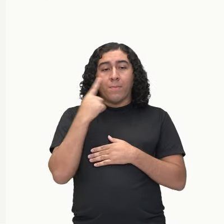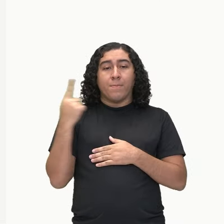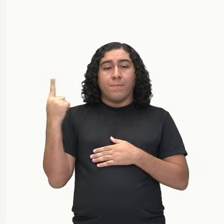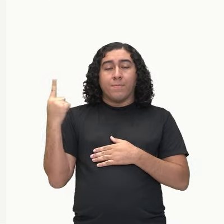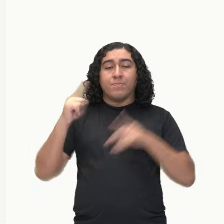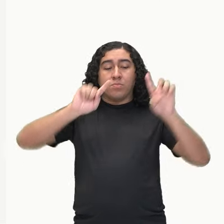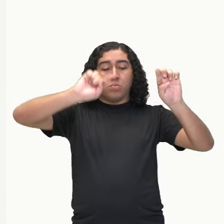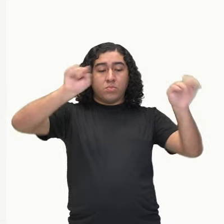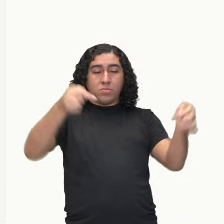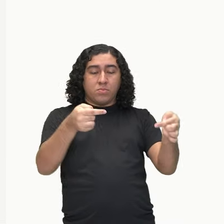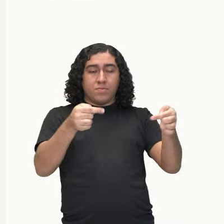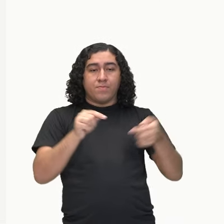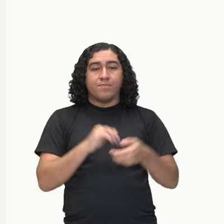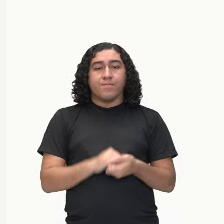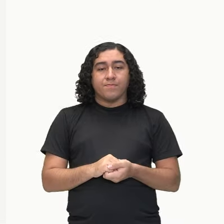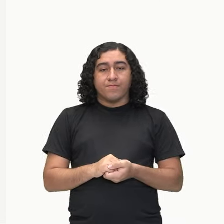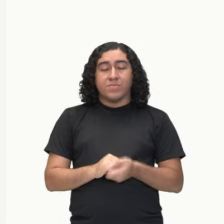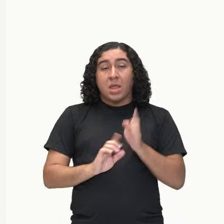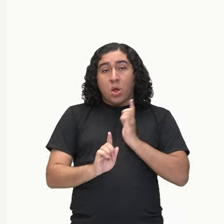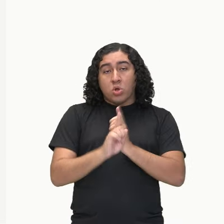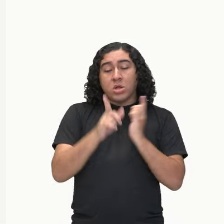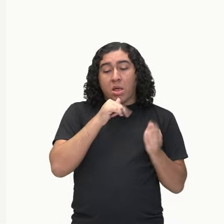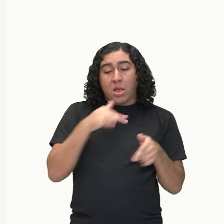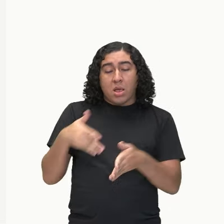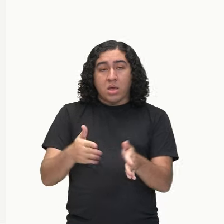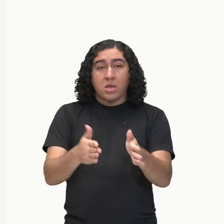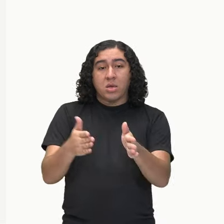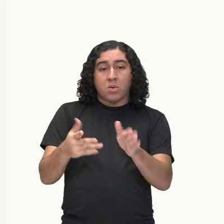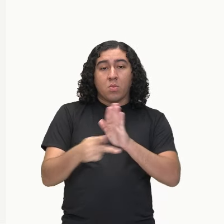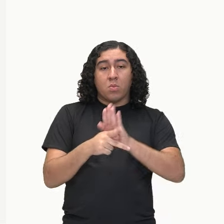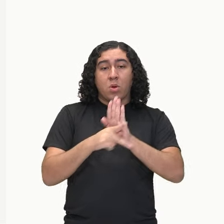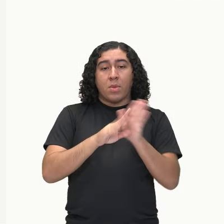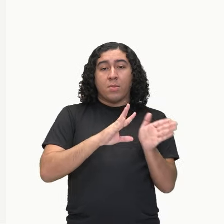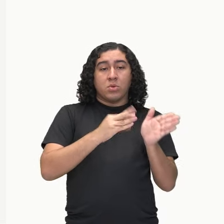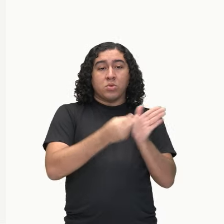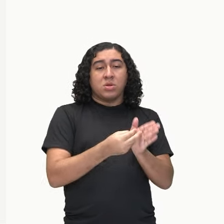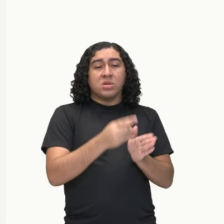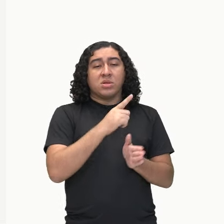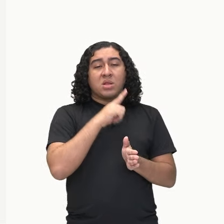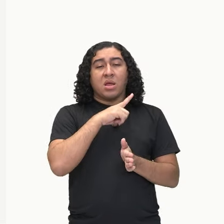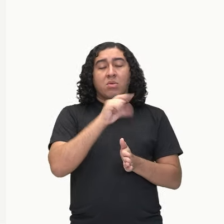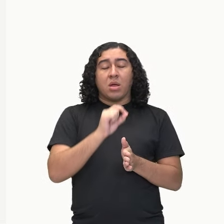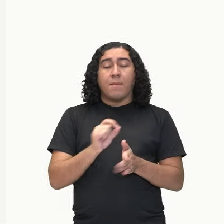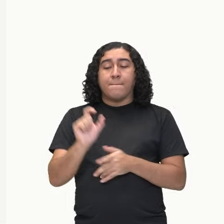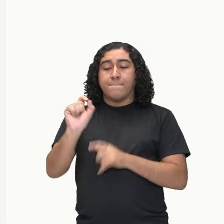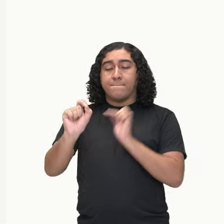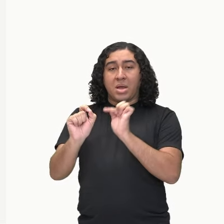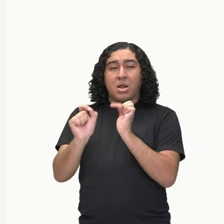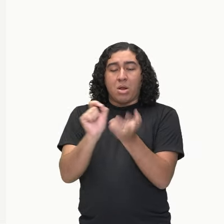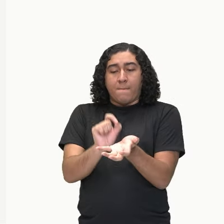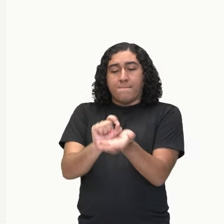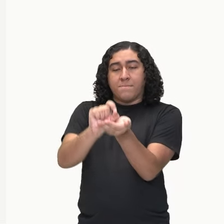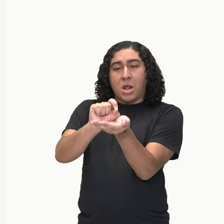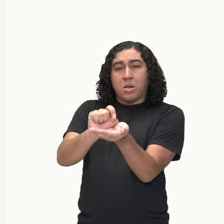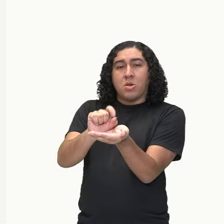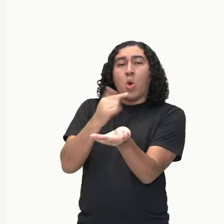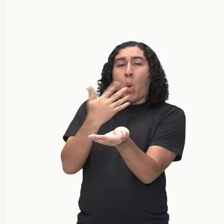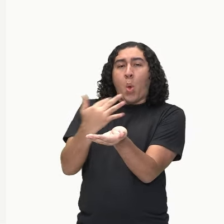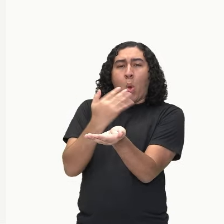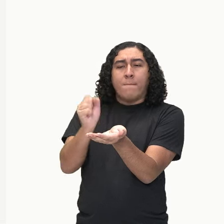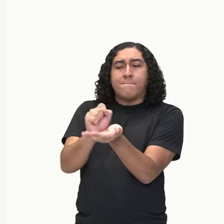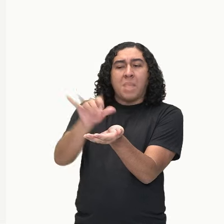cuminge, encontrada em rios e lagos de água doce, que produz pérolas de cores vibrantes e de